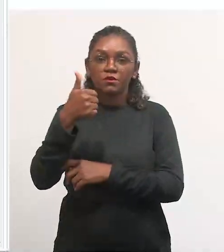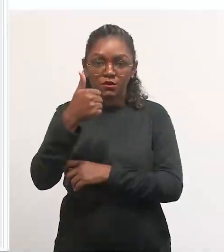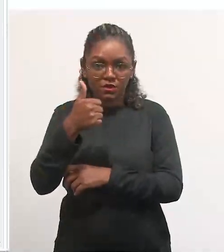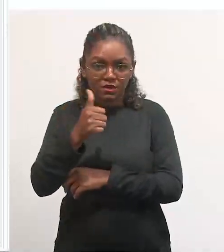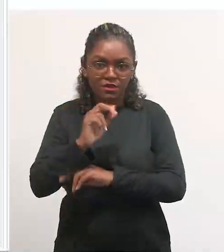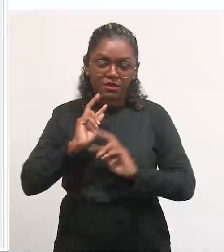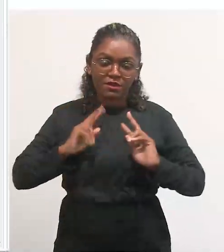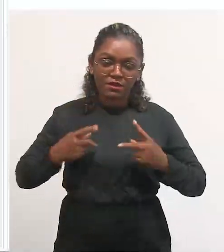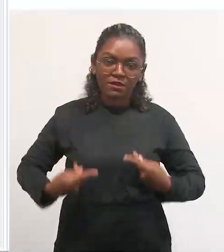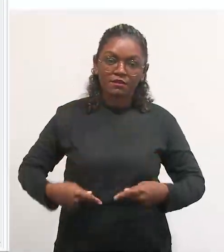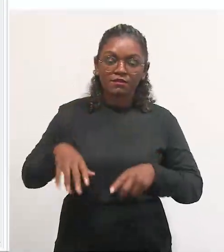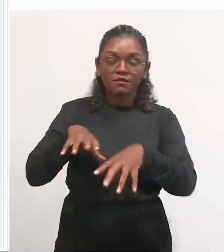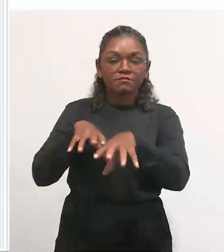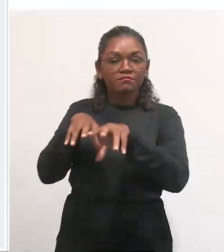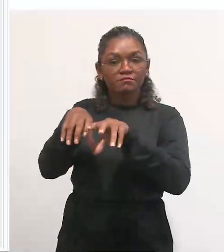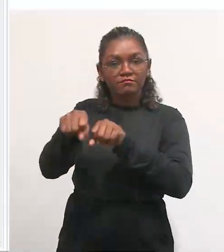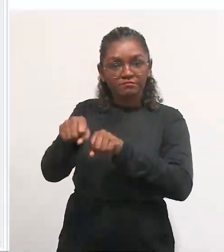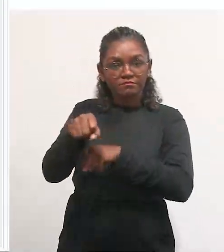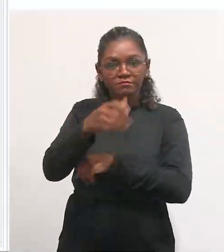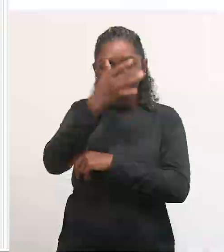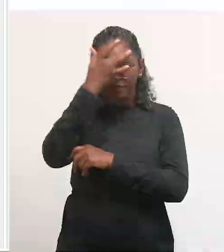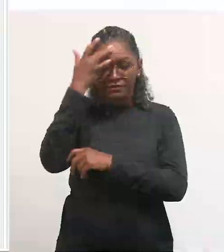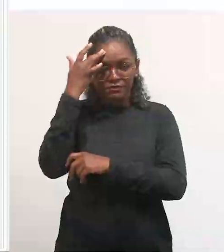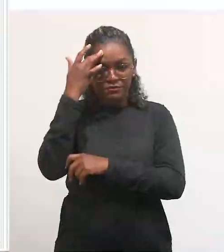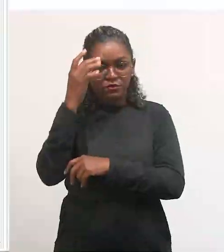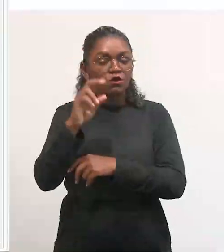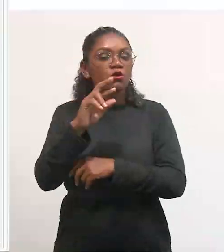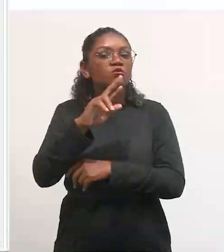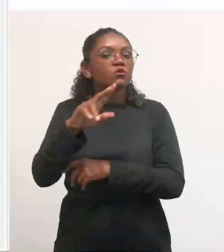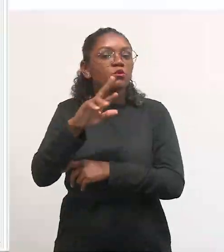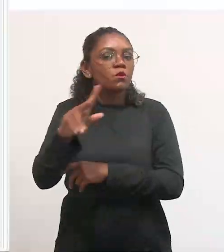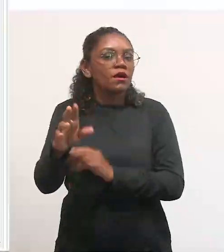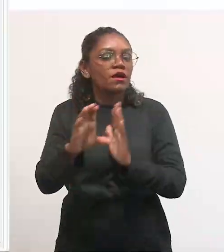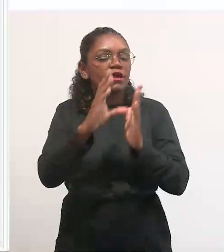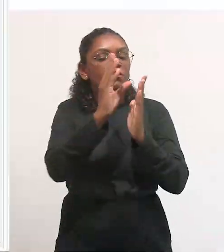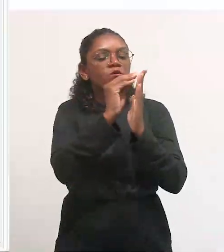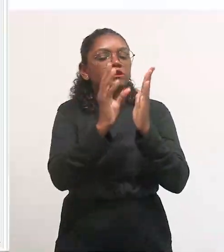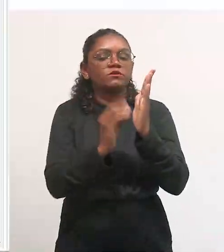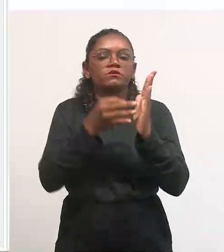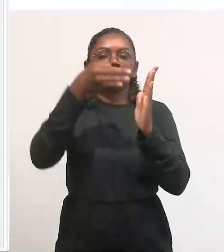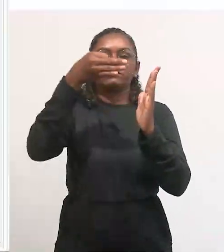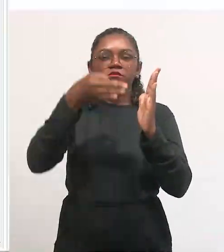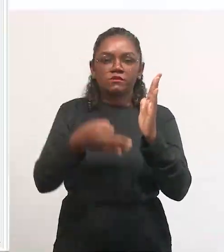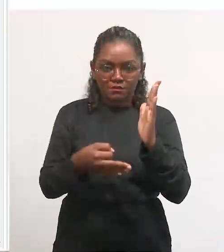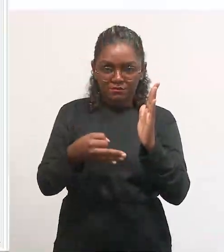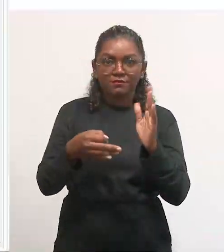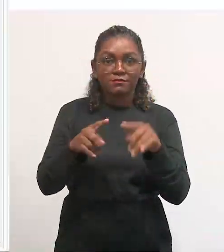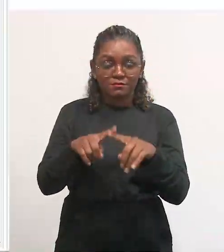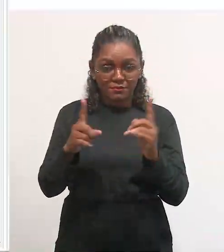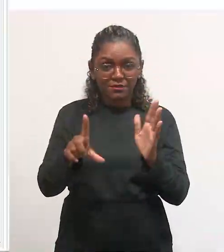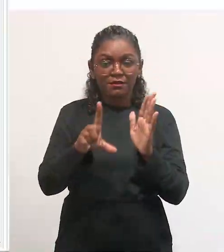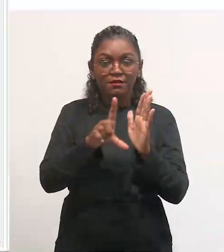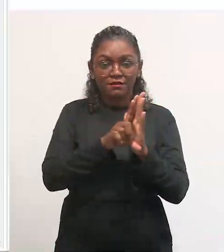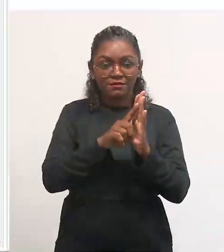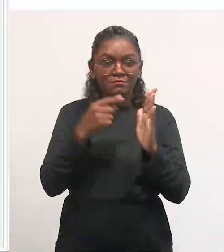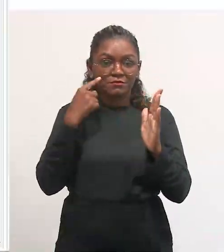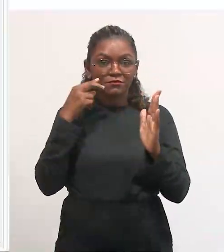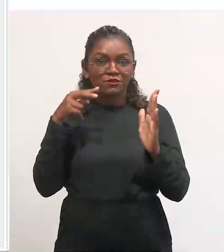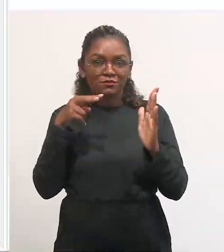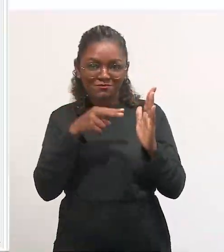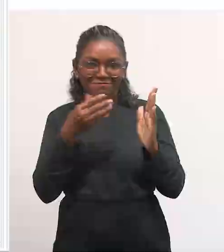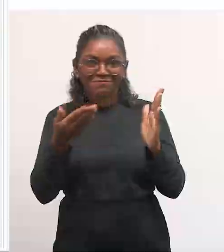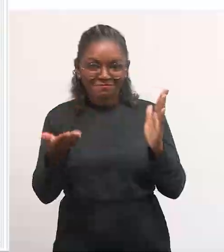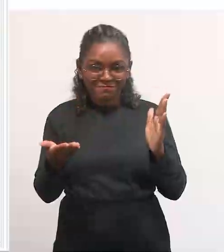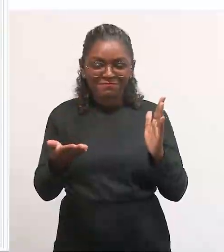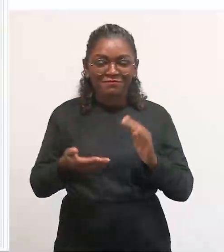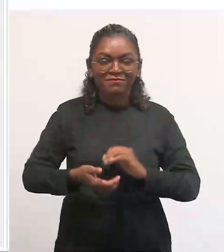bem conteúdos. Olha só como a nossa LDB foi avançada para a época, né? 96. Ele não traz